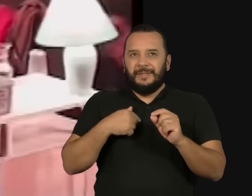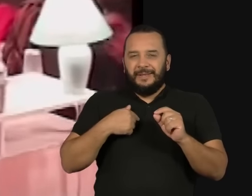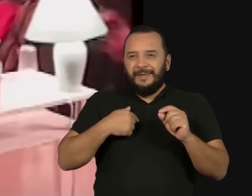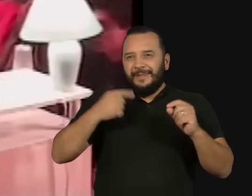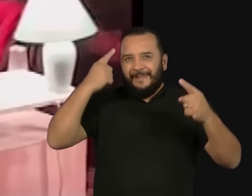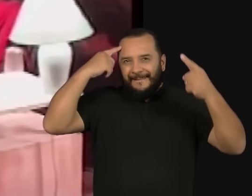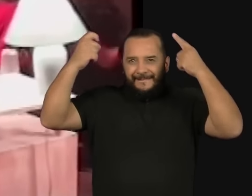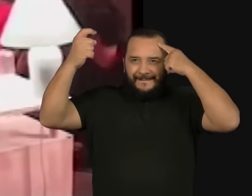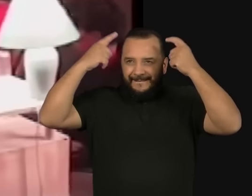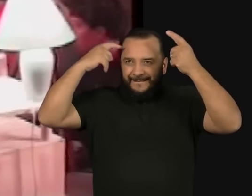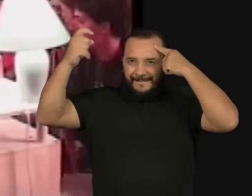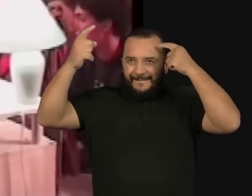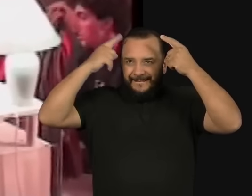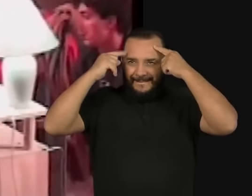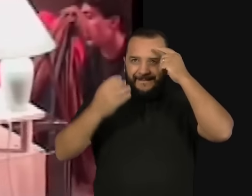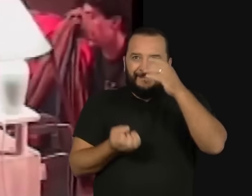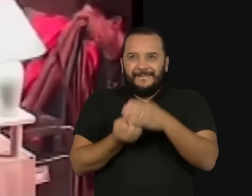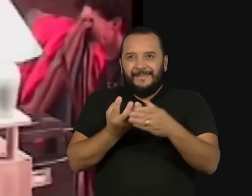criativa do teatro.